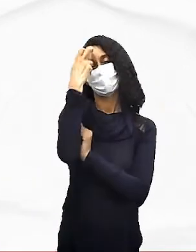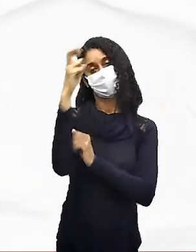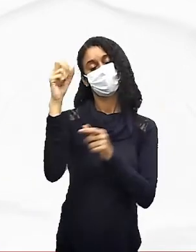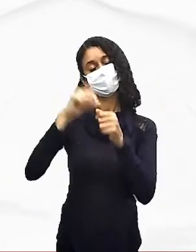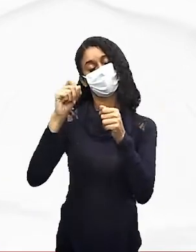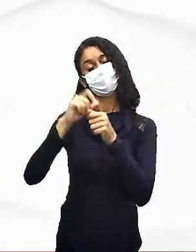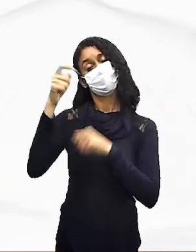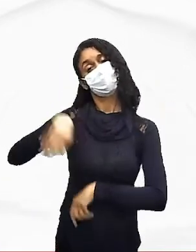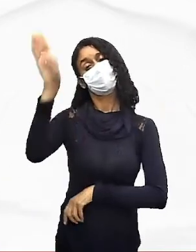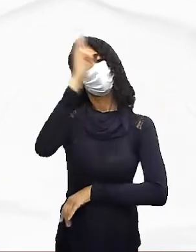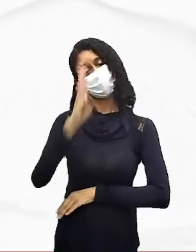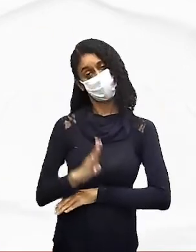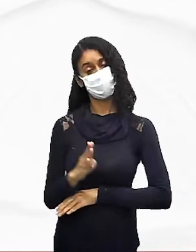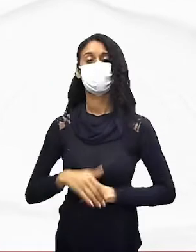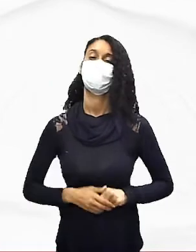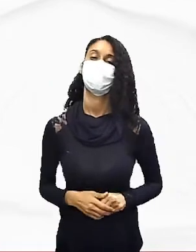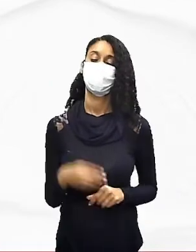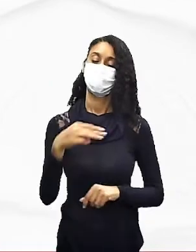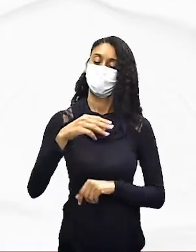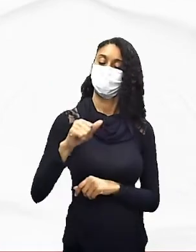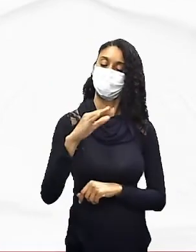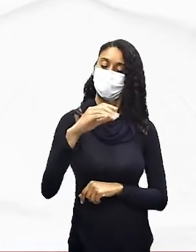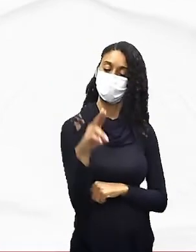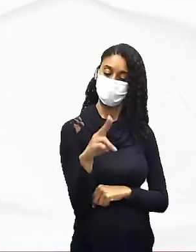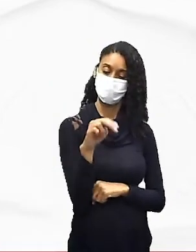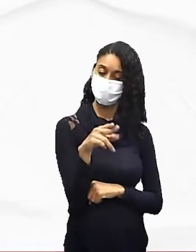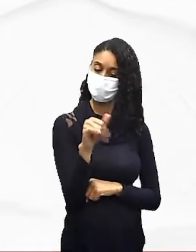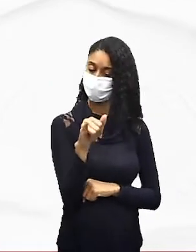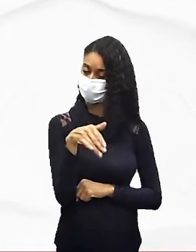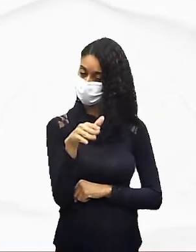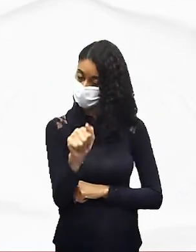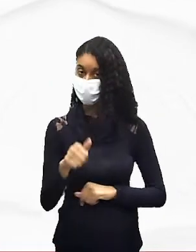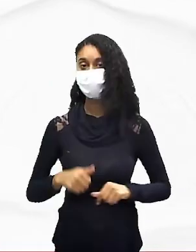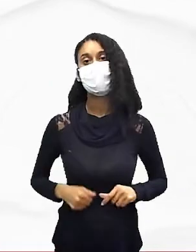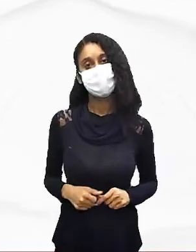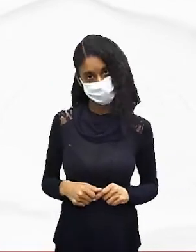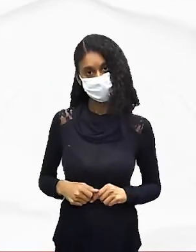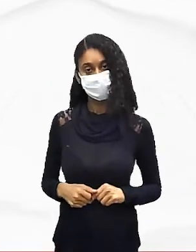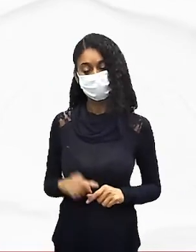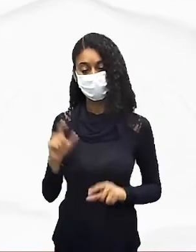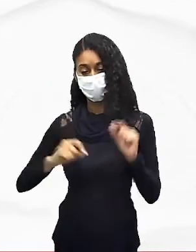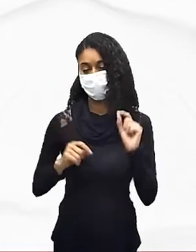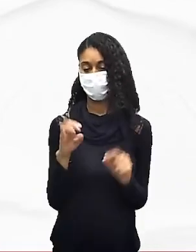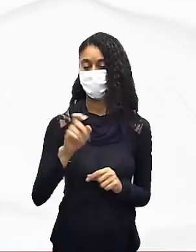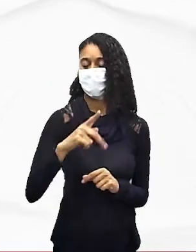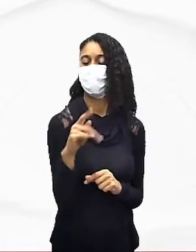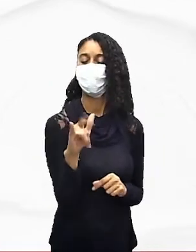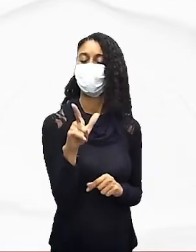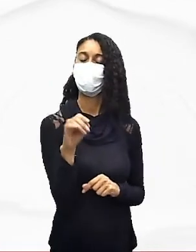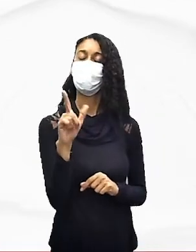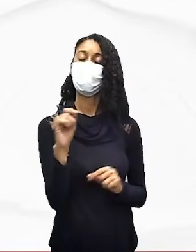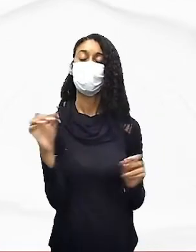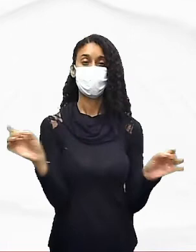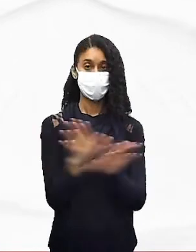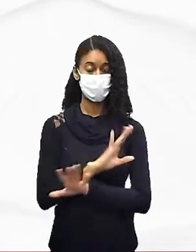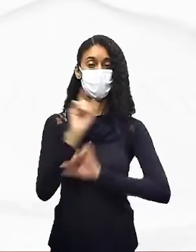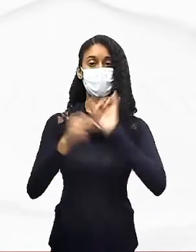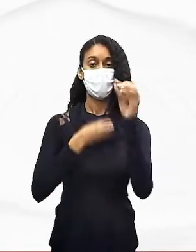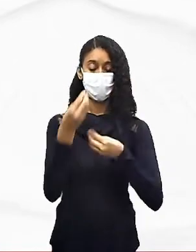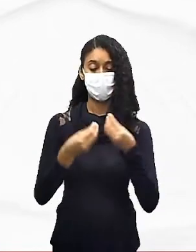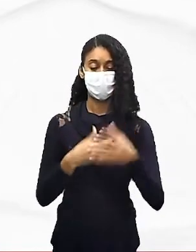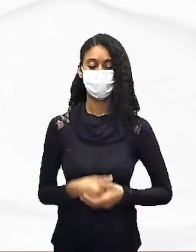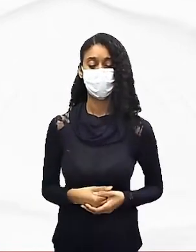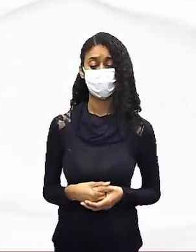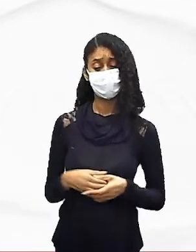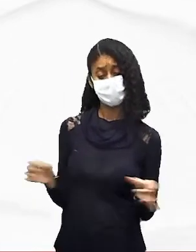Brasil, o Macunaíma, o epílogo, a conclusão do romance é assim. Acabou-se a